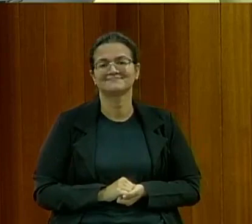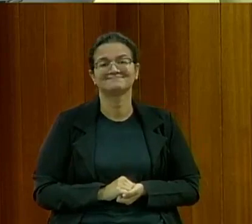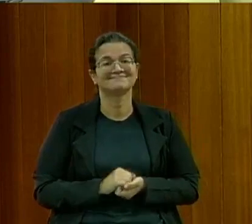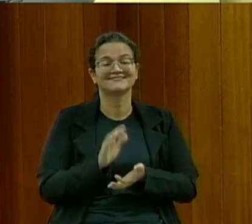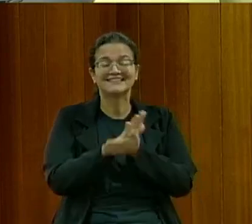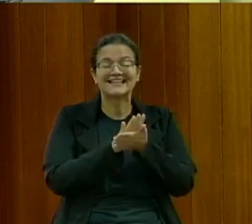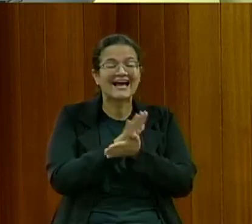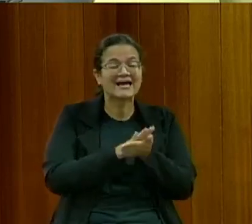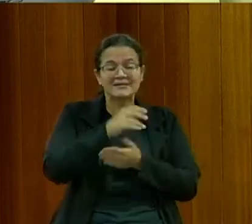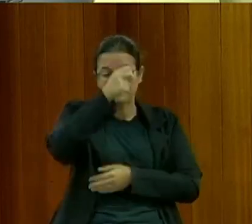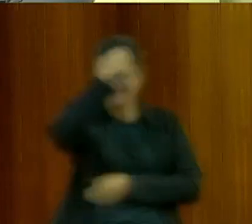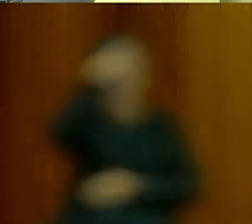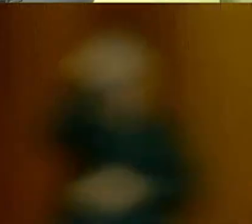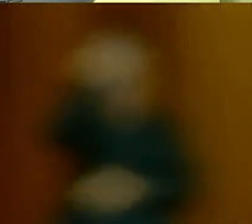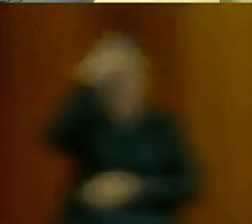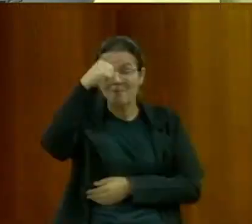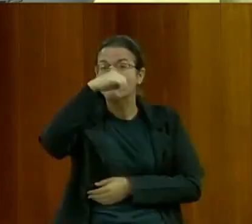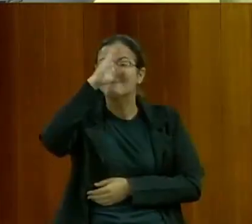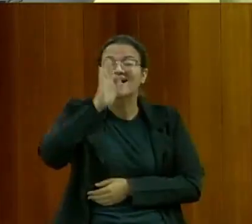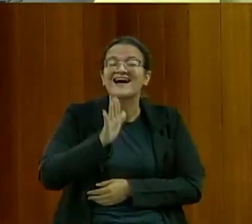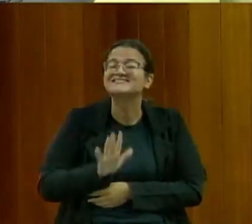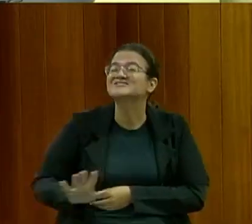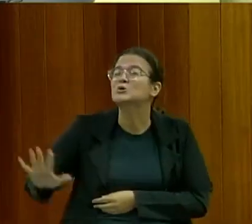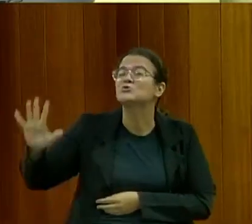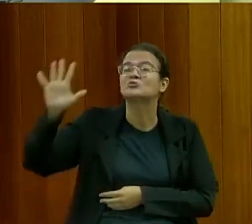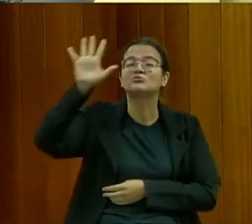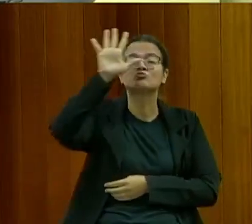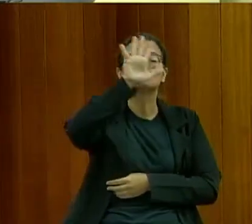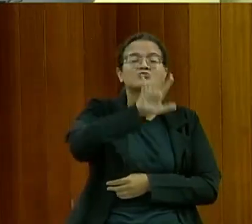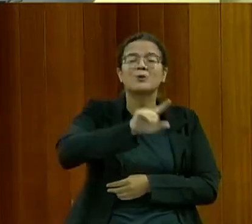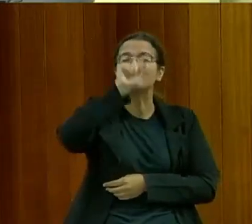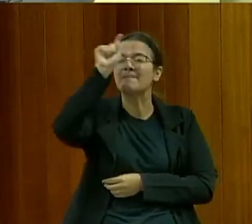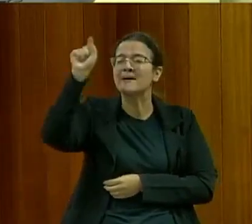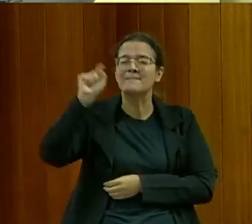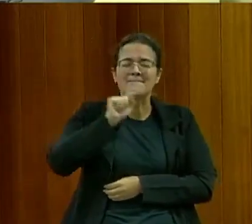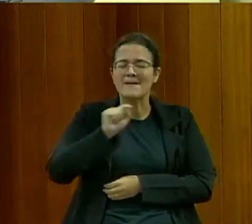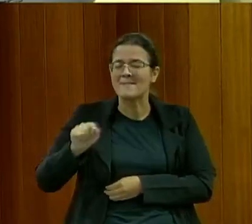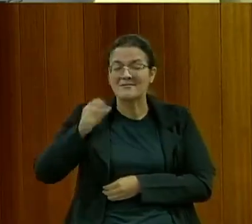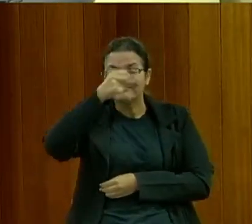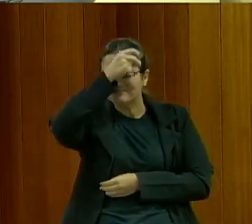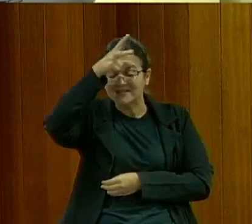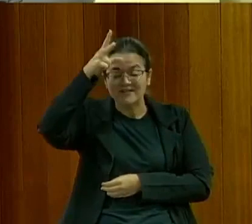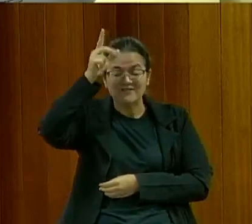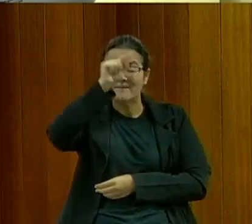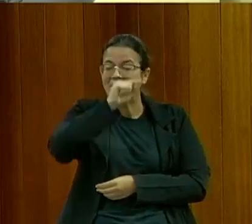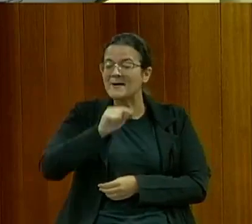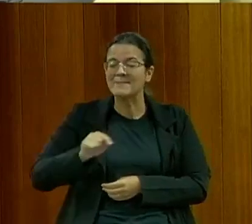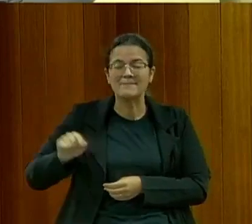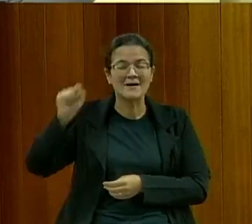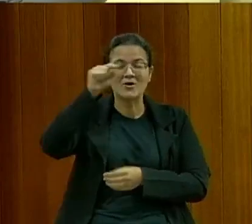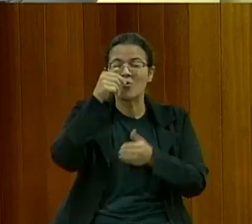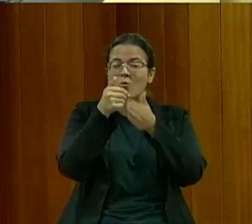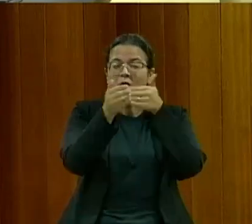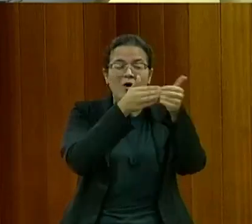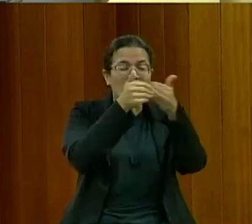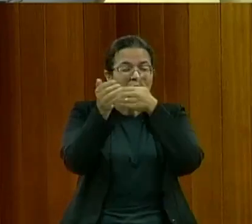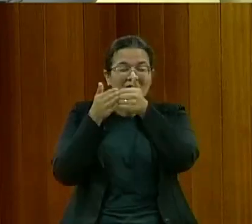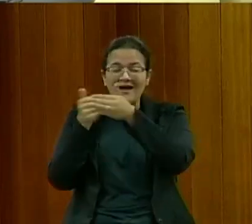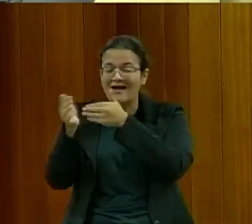do Brasil, eu estou falando aqui, nenhuma prefeitura do Brasil, vereador Pastor Luiz, nenhuma prefeitura